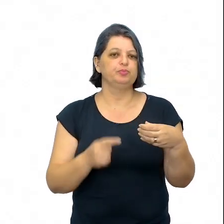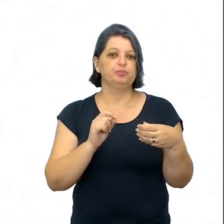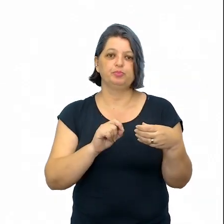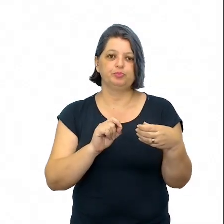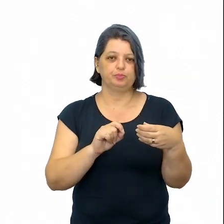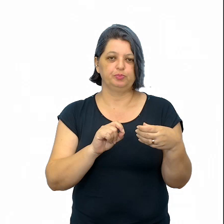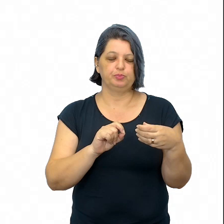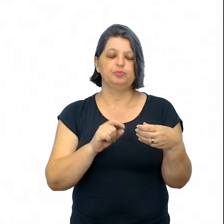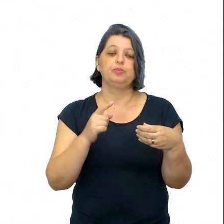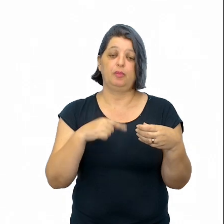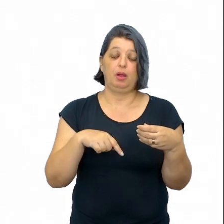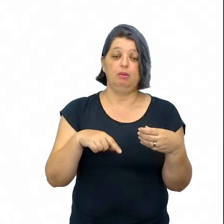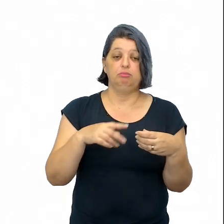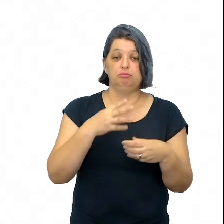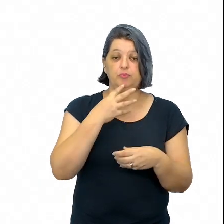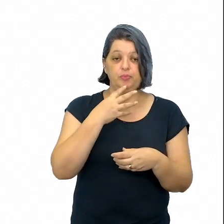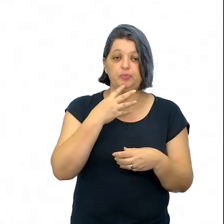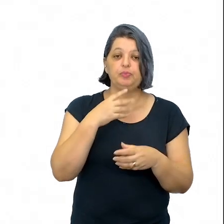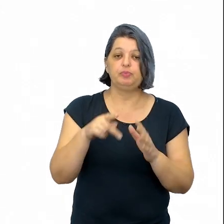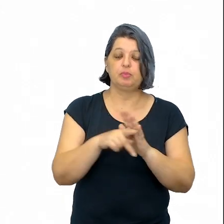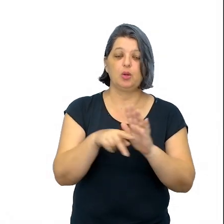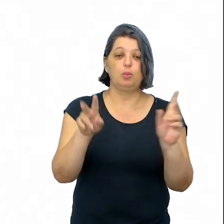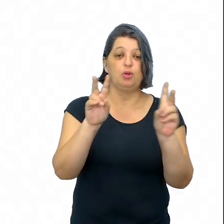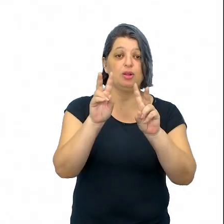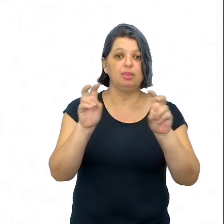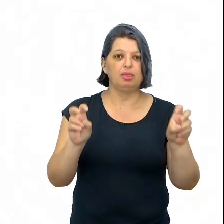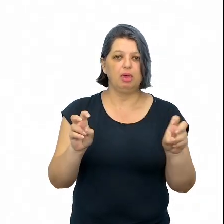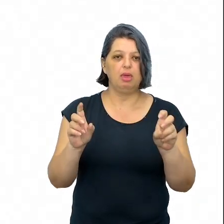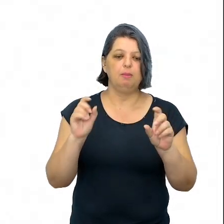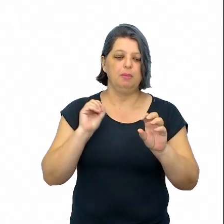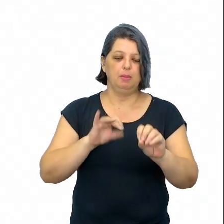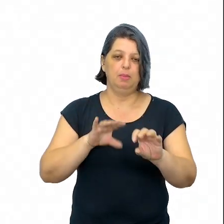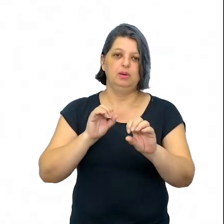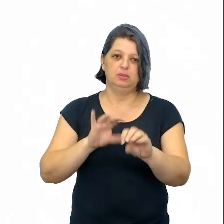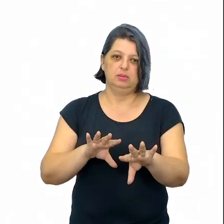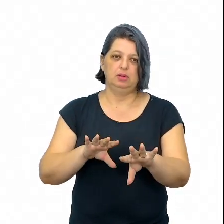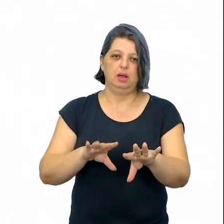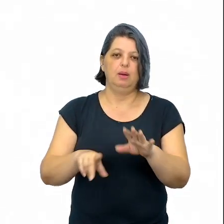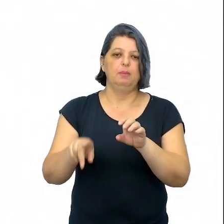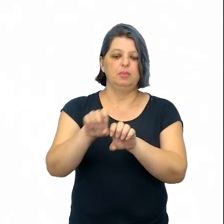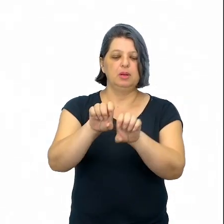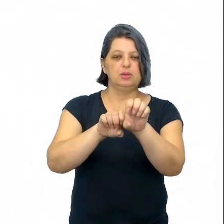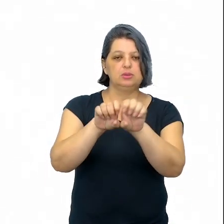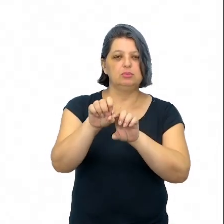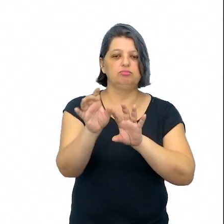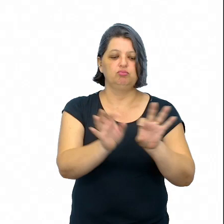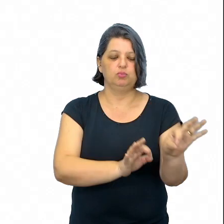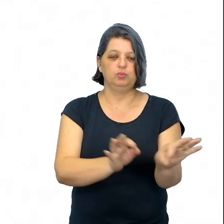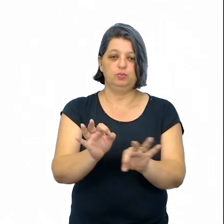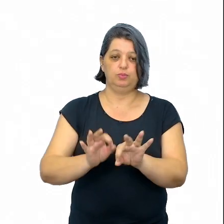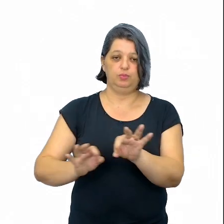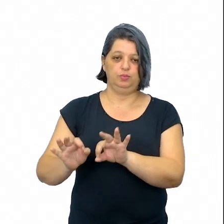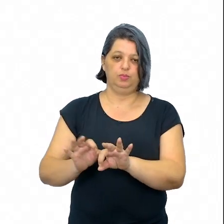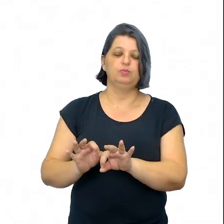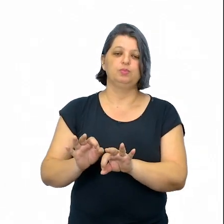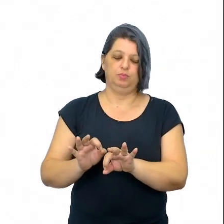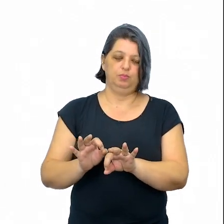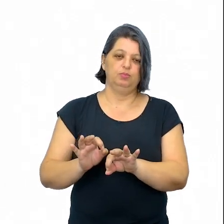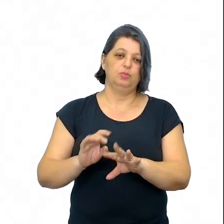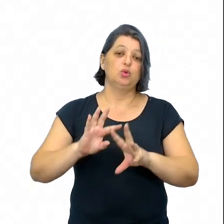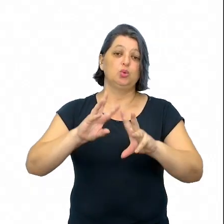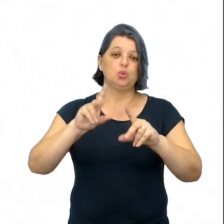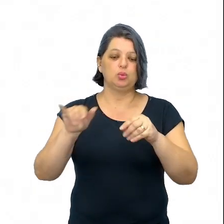conteúdo? Deve ser o conhecimento do assunto a ser ensinado, das estruturas, das suas organizações, engloba